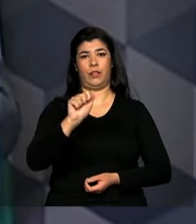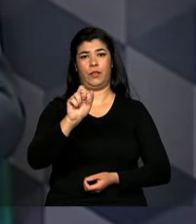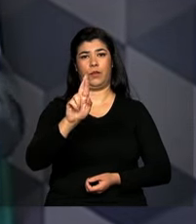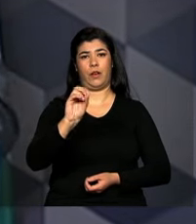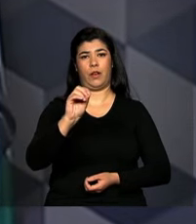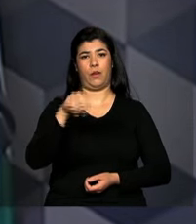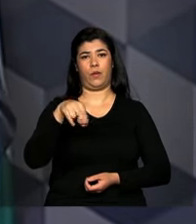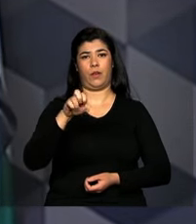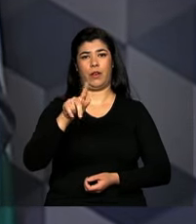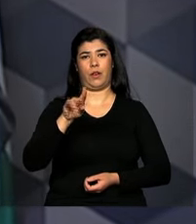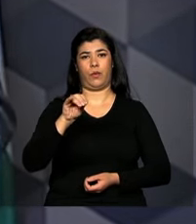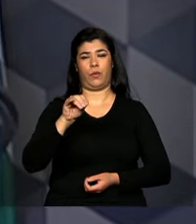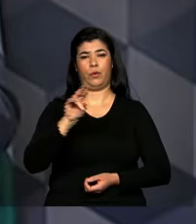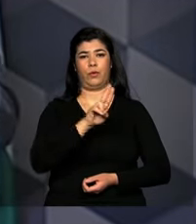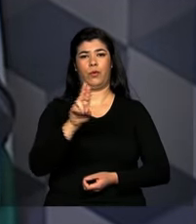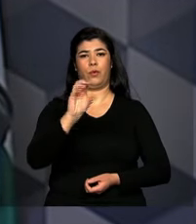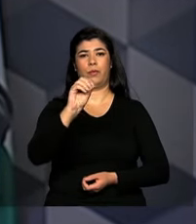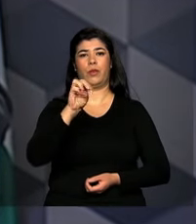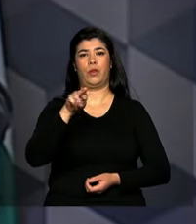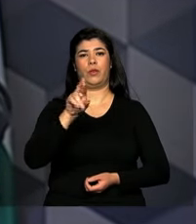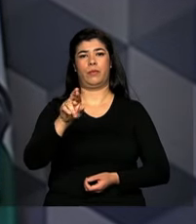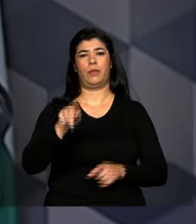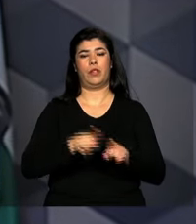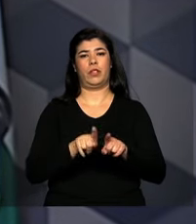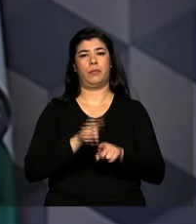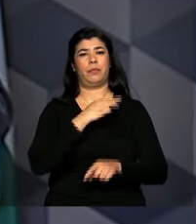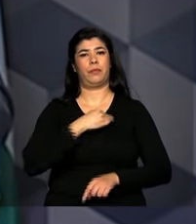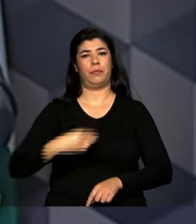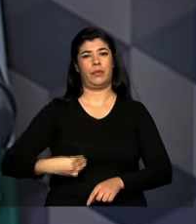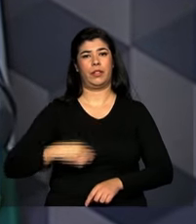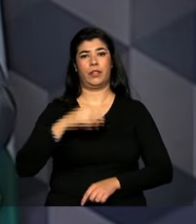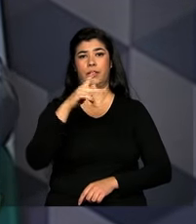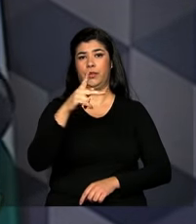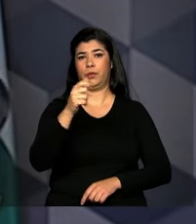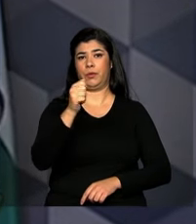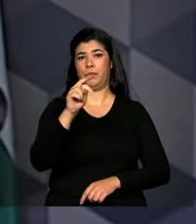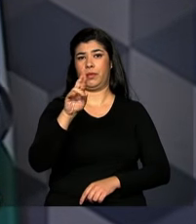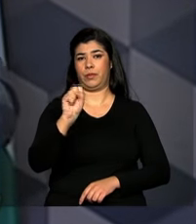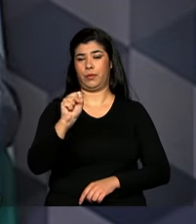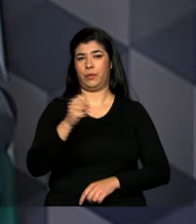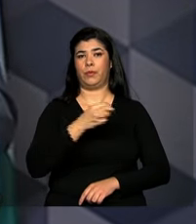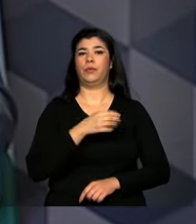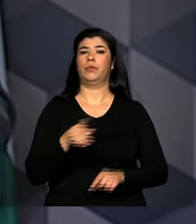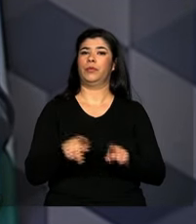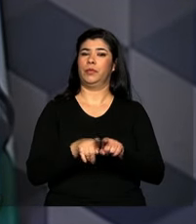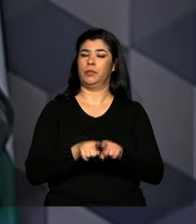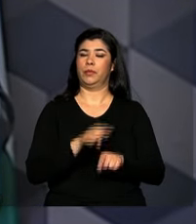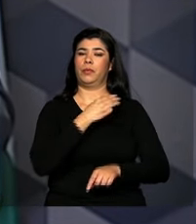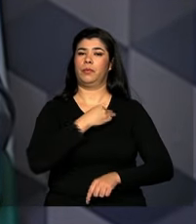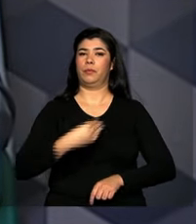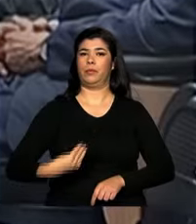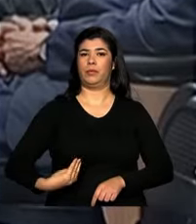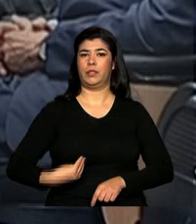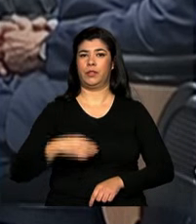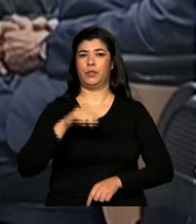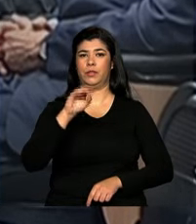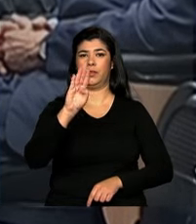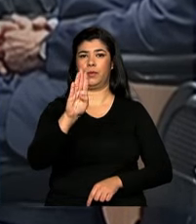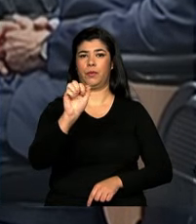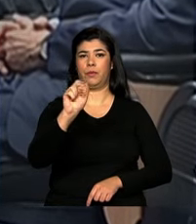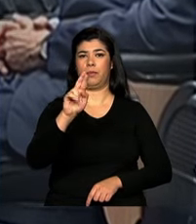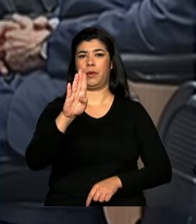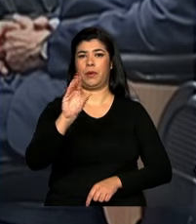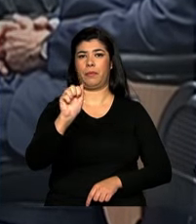Osmar Dias, os nossos ministros Patrus Ananias, ministro Helder Barbalho,